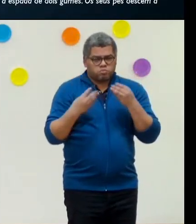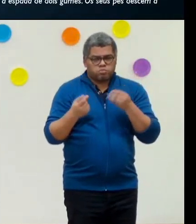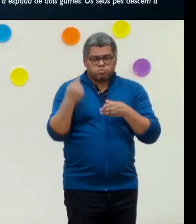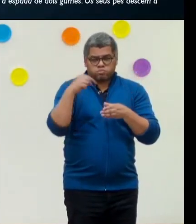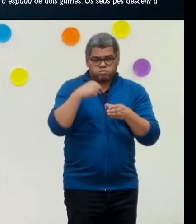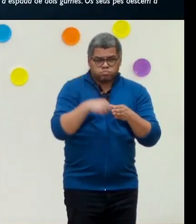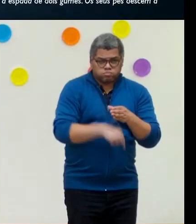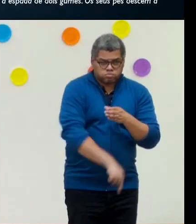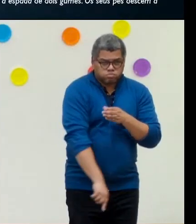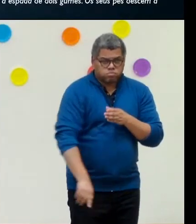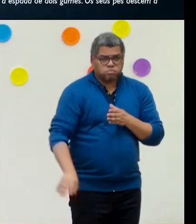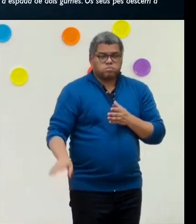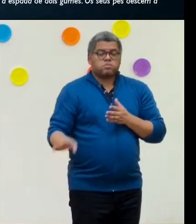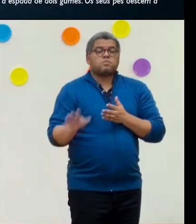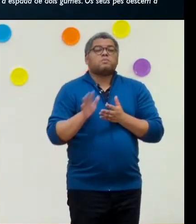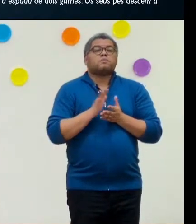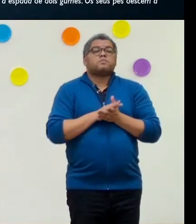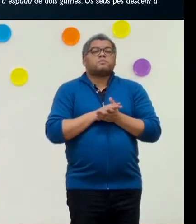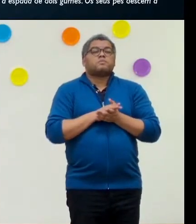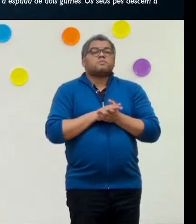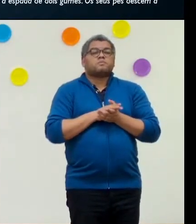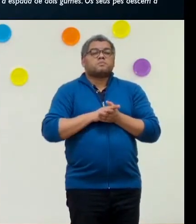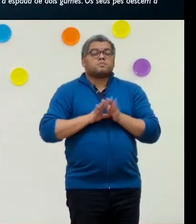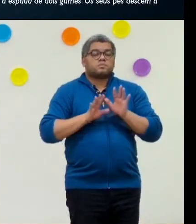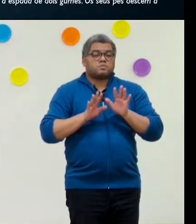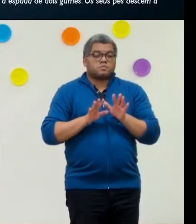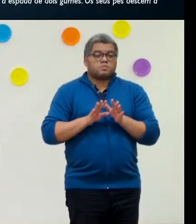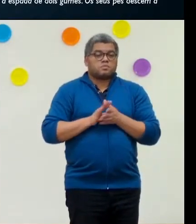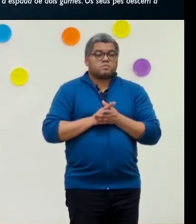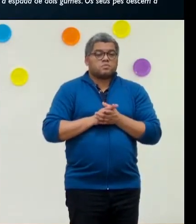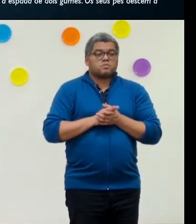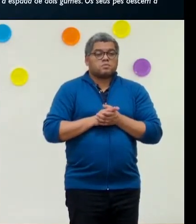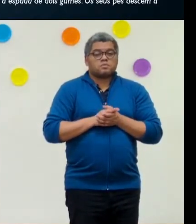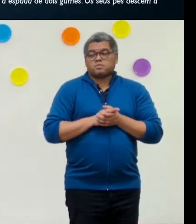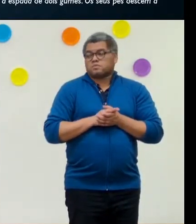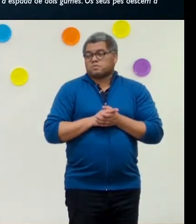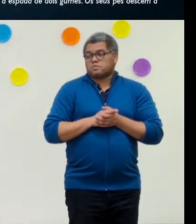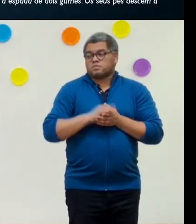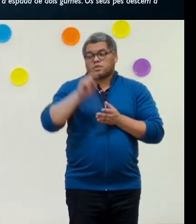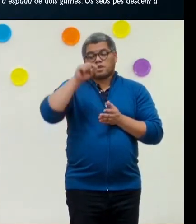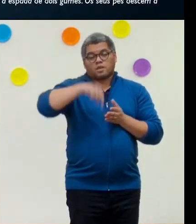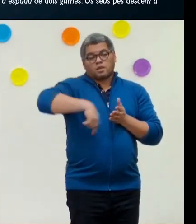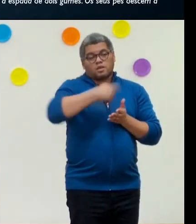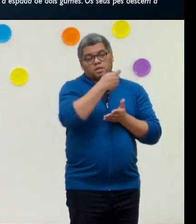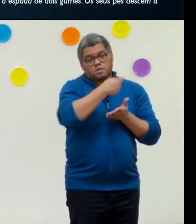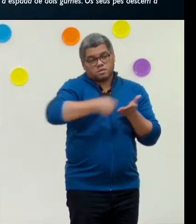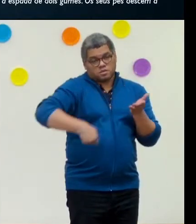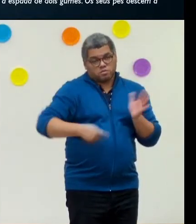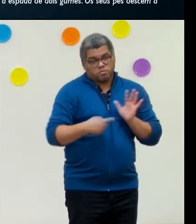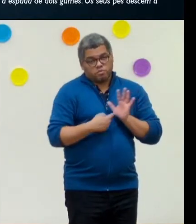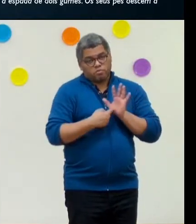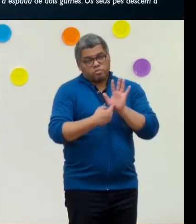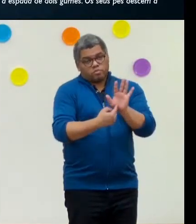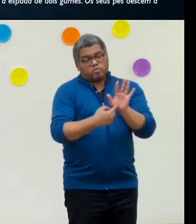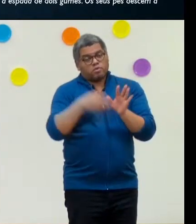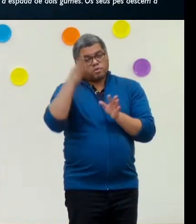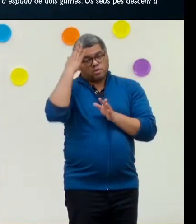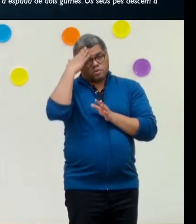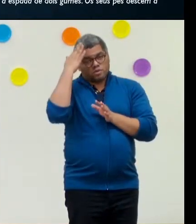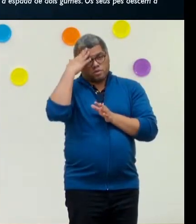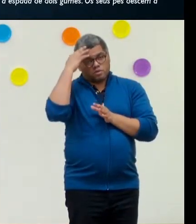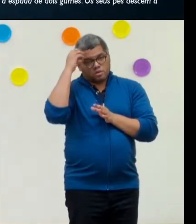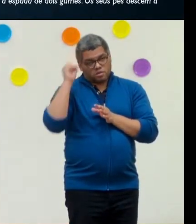é autodestrutivo e destruidor de outro, pode ficar nesse. Esses textos, então, Salomão considera o adultério